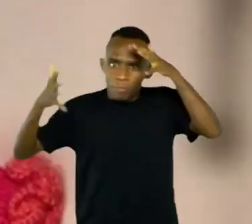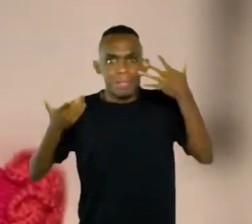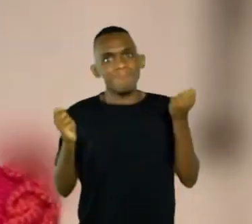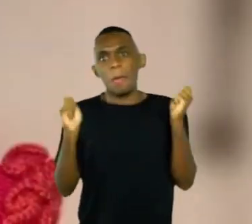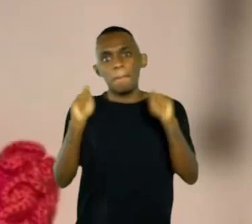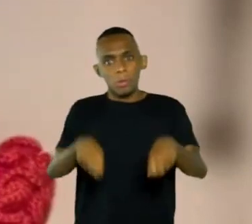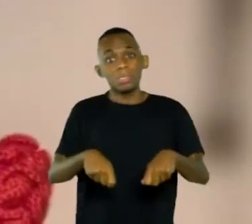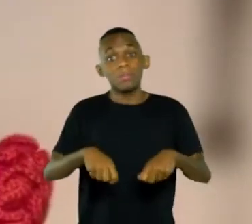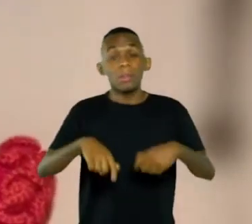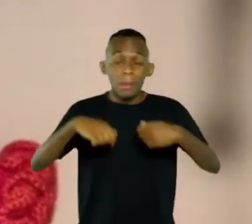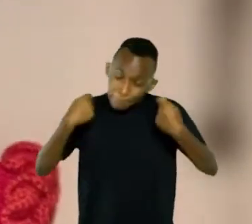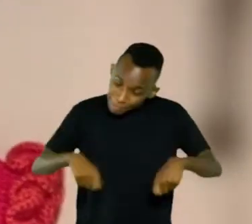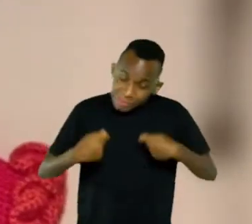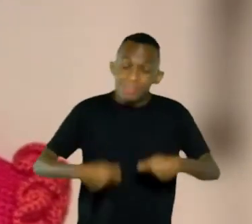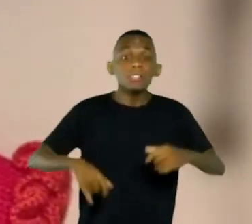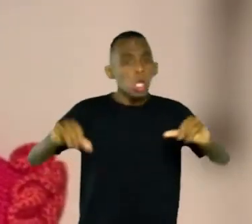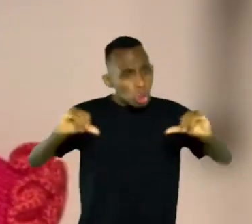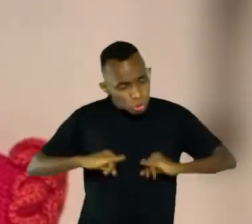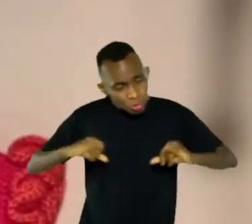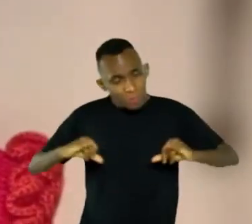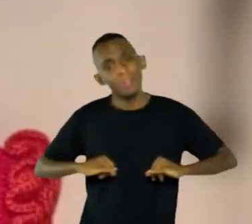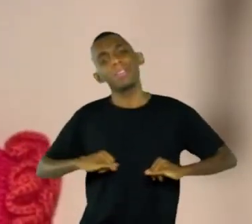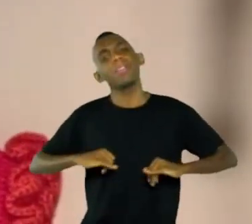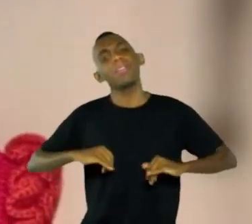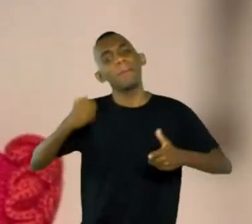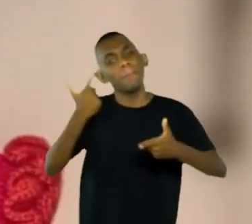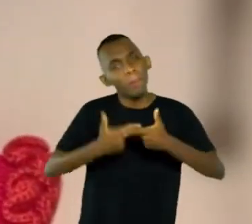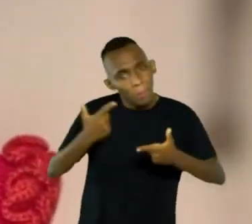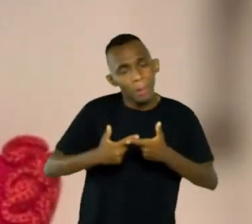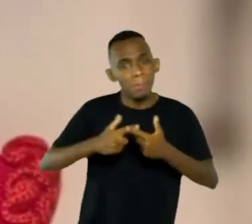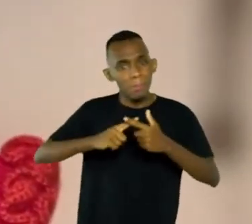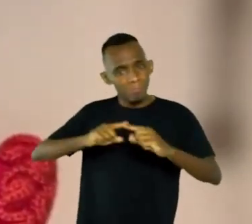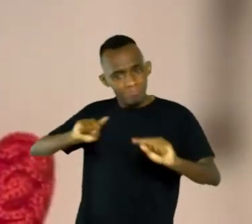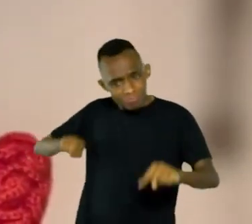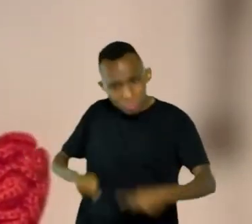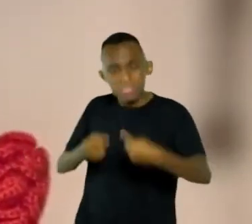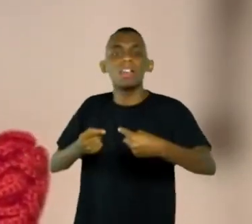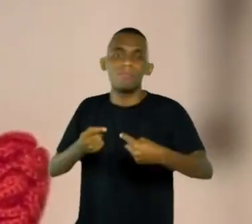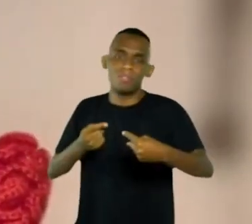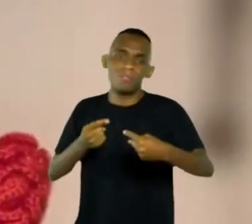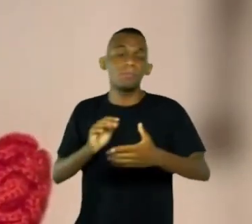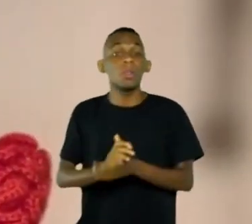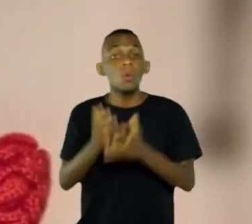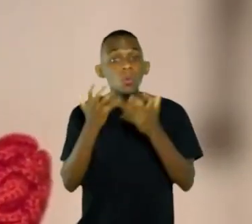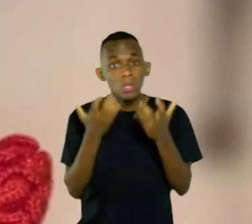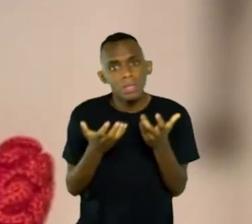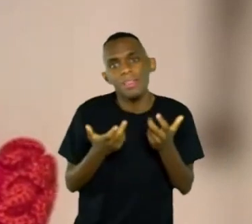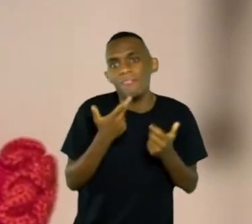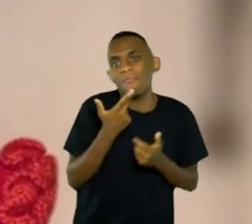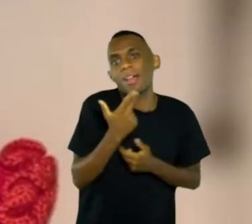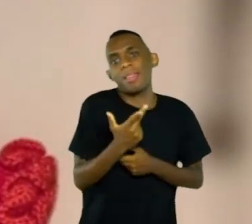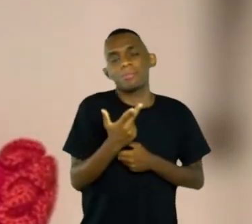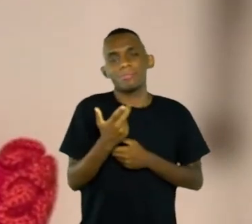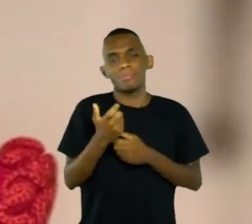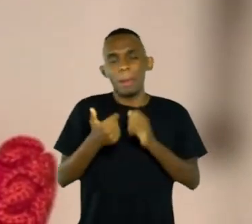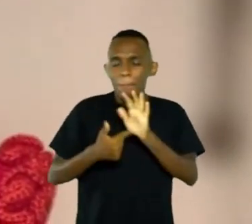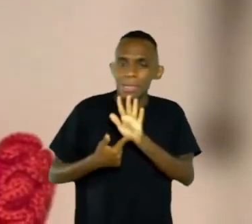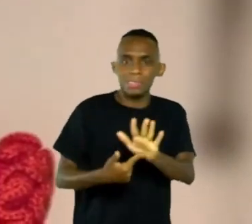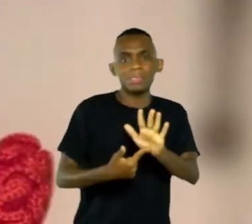por ela para sair dela. Então, eu queria falar um pouco sobre esse lugar, que eu acho um lugar